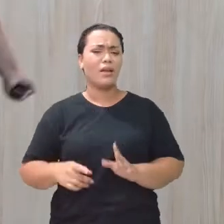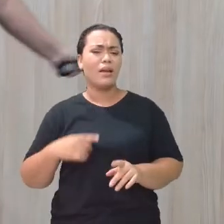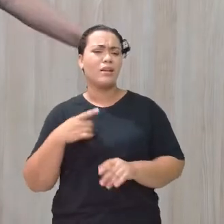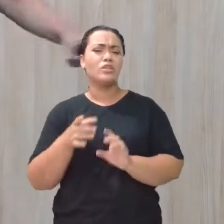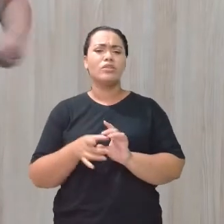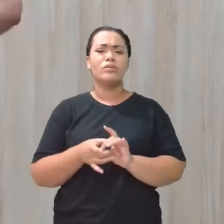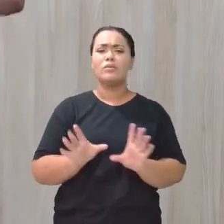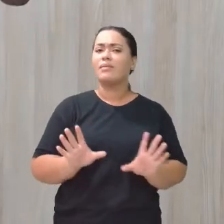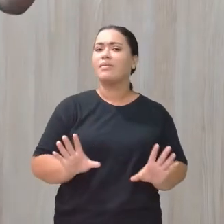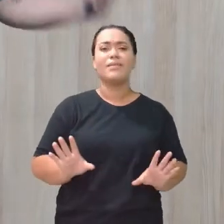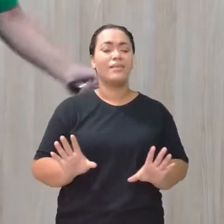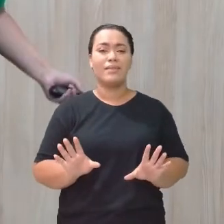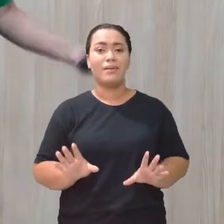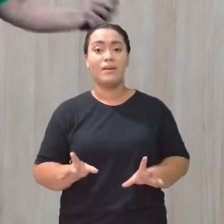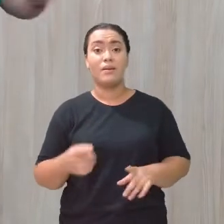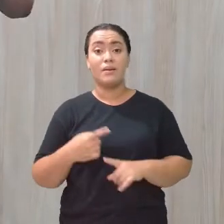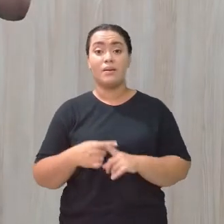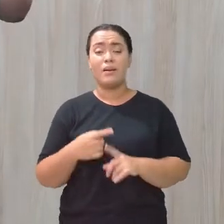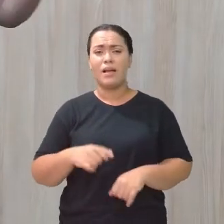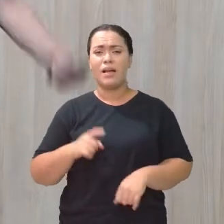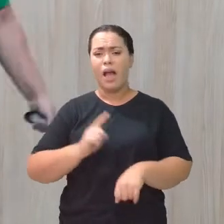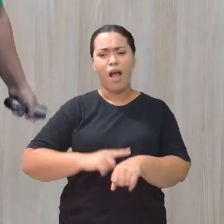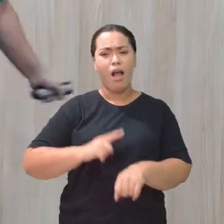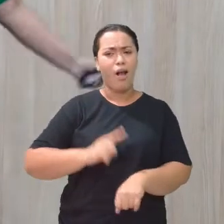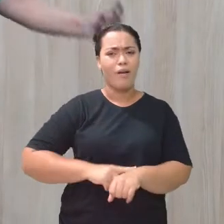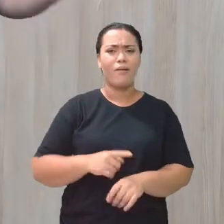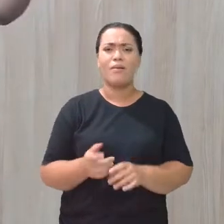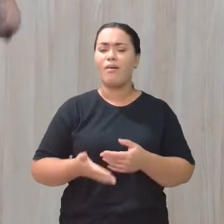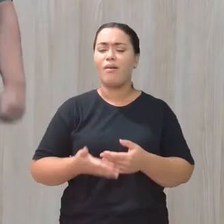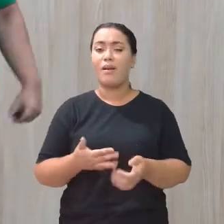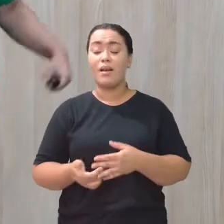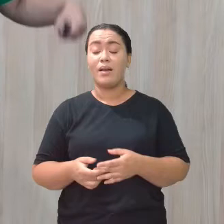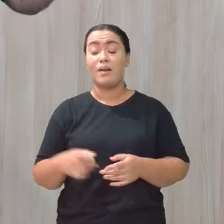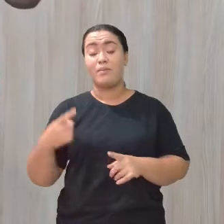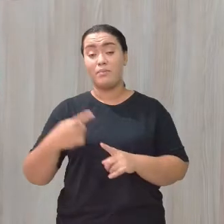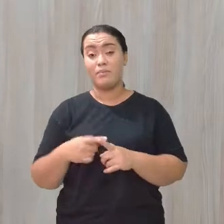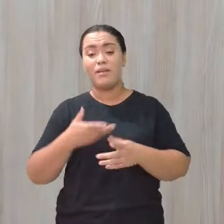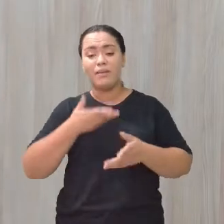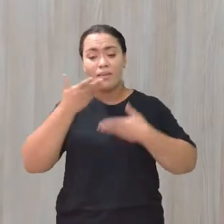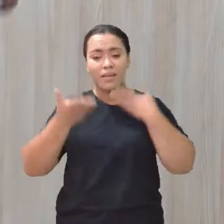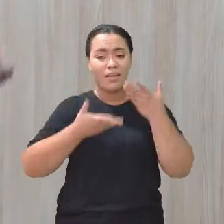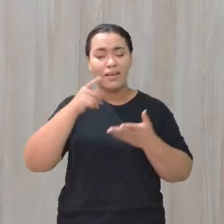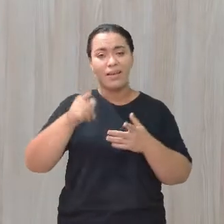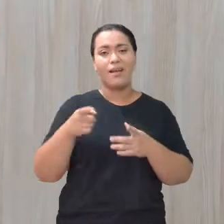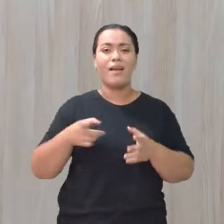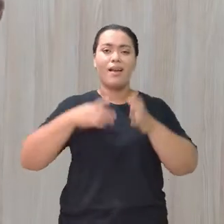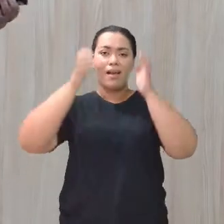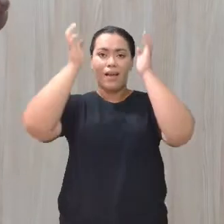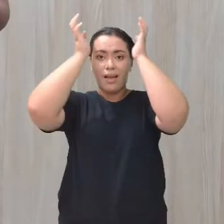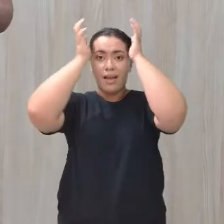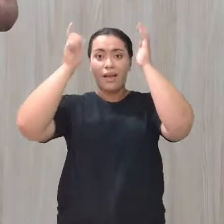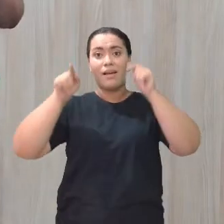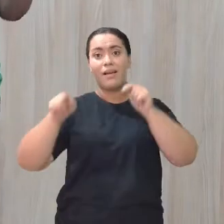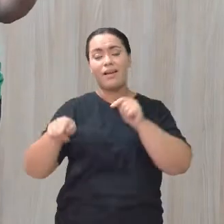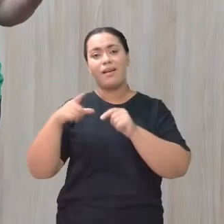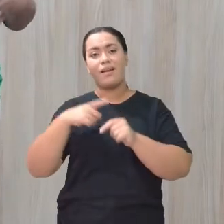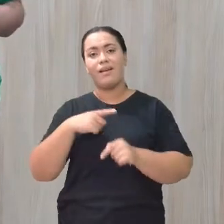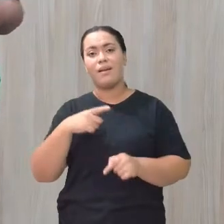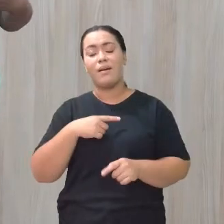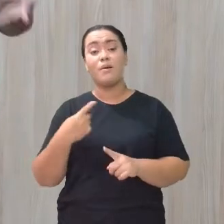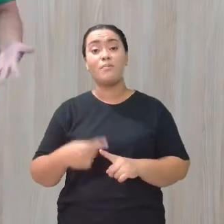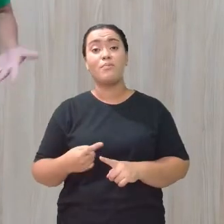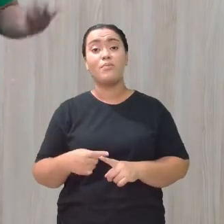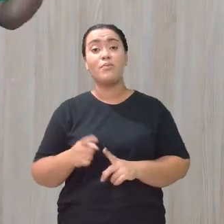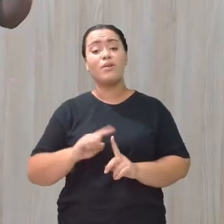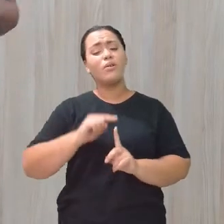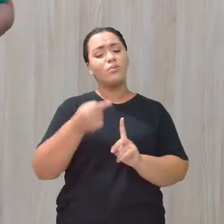o que bem entendesse, na hora que bem entendesse, e a gente precisava mimar essa rainha porque